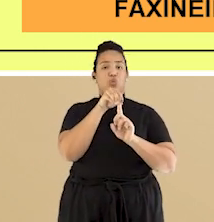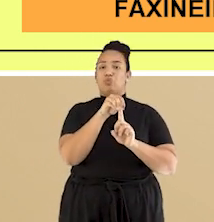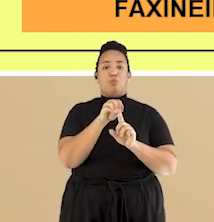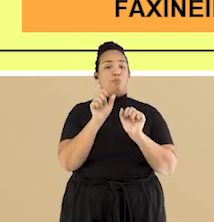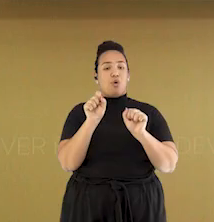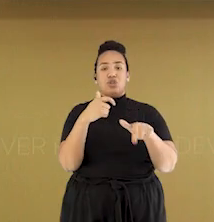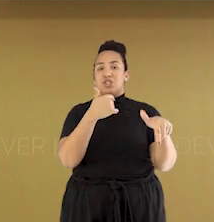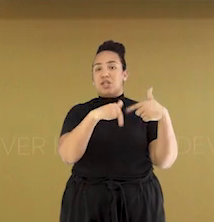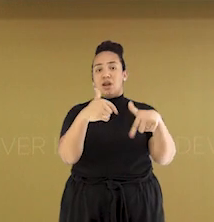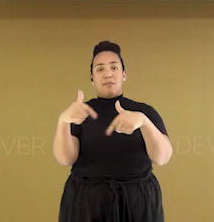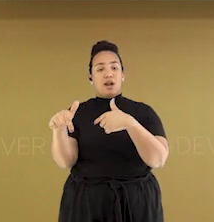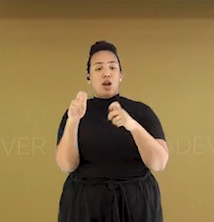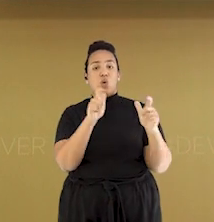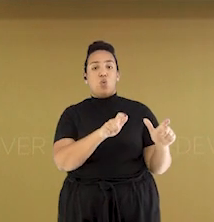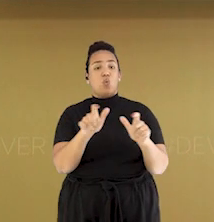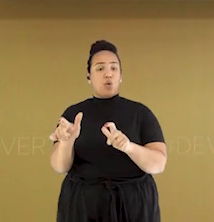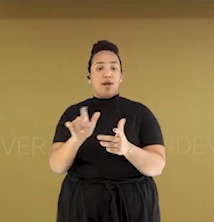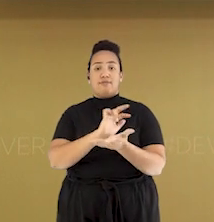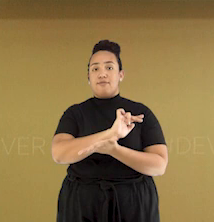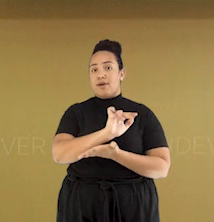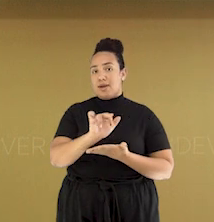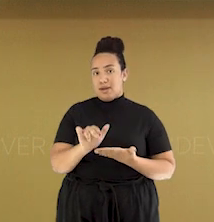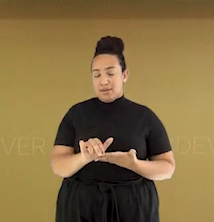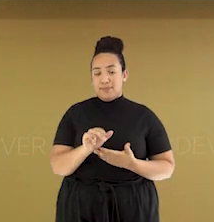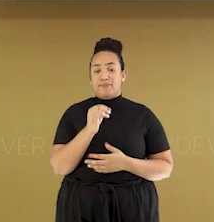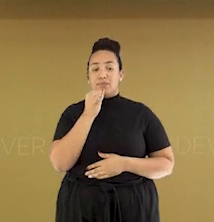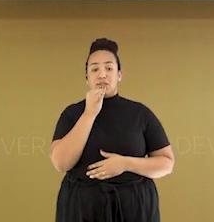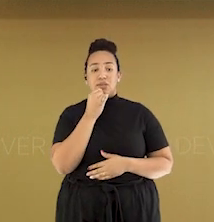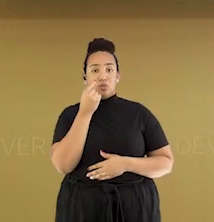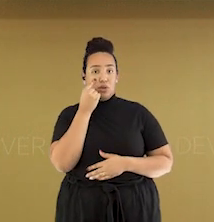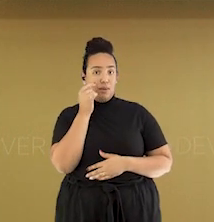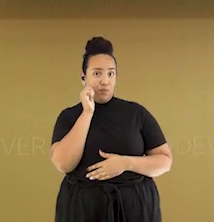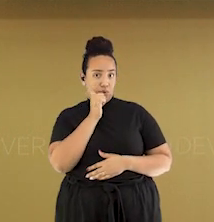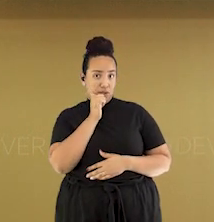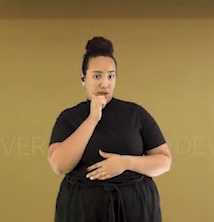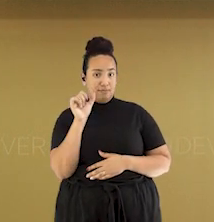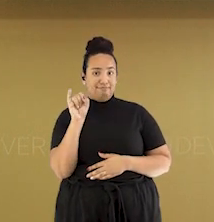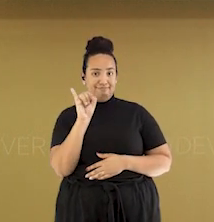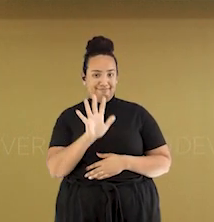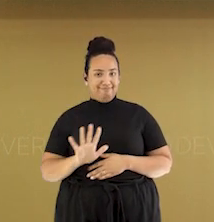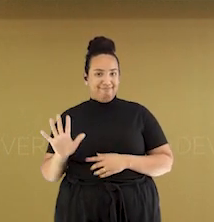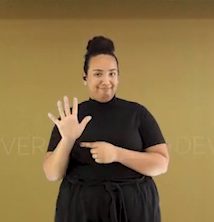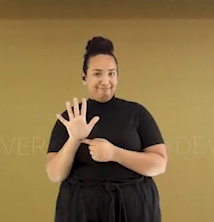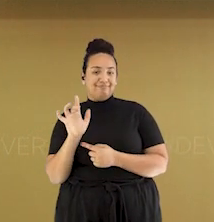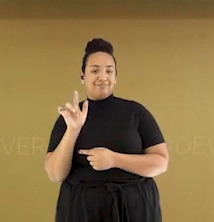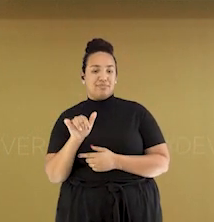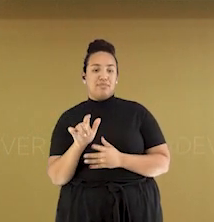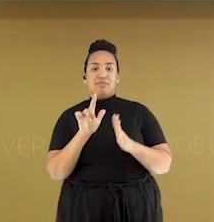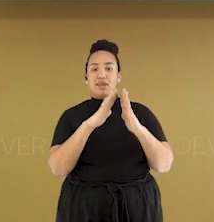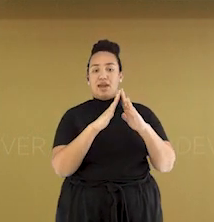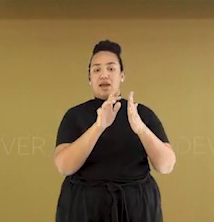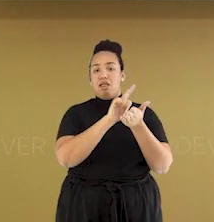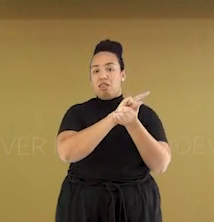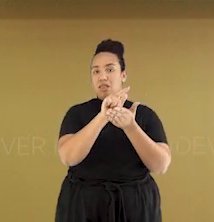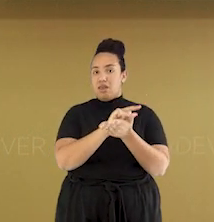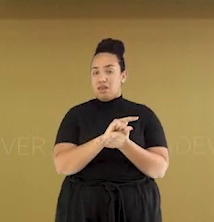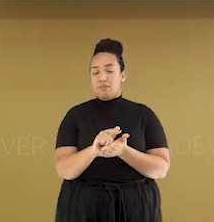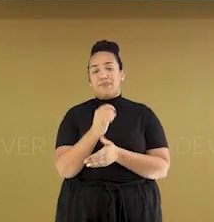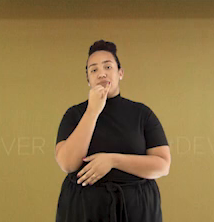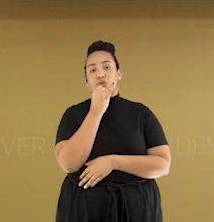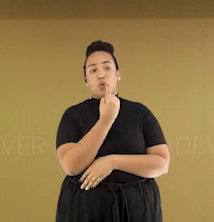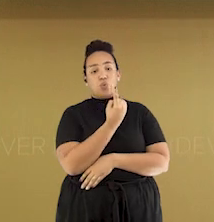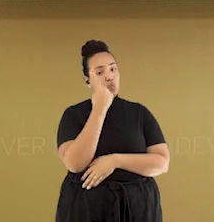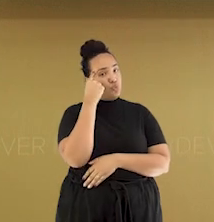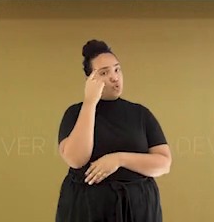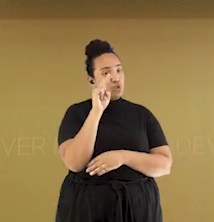locais diferentes. Aqui nessa imagem nós podemos ver uma moça que está limpando uma casa. Ela é faxineira. Em um dia ela trabalha